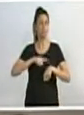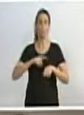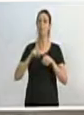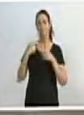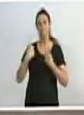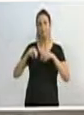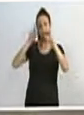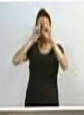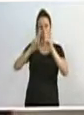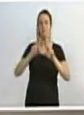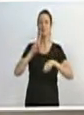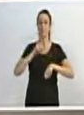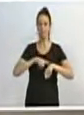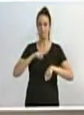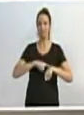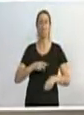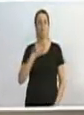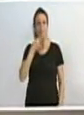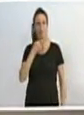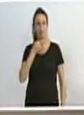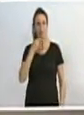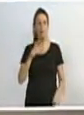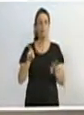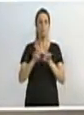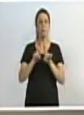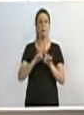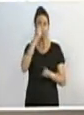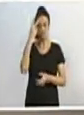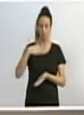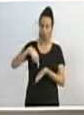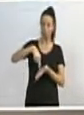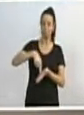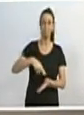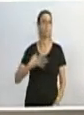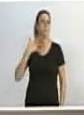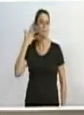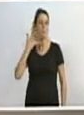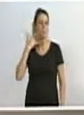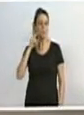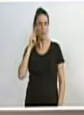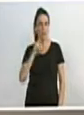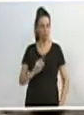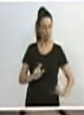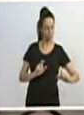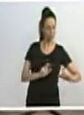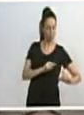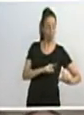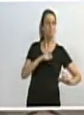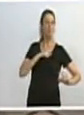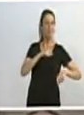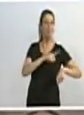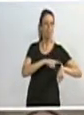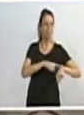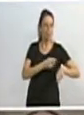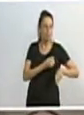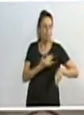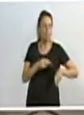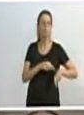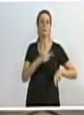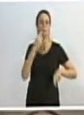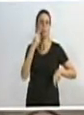respeitado e que aqueles que fizerem uso da tribuna, ao seu lado esquerdo, tem um contador de tempo para que vocês possam